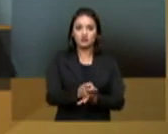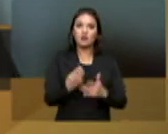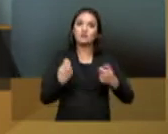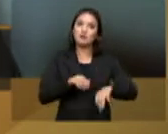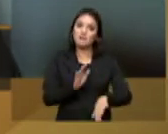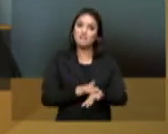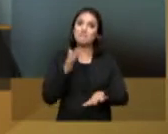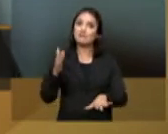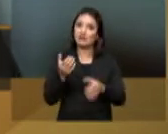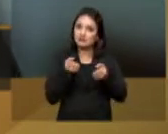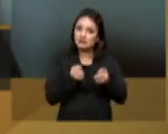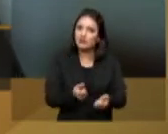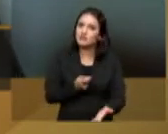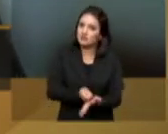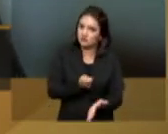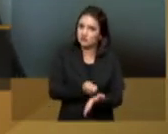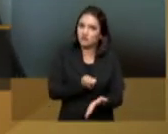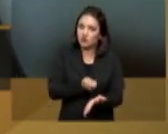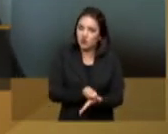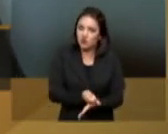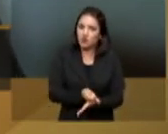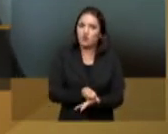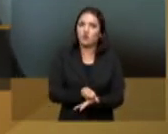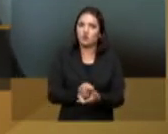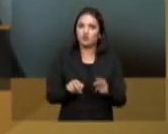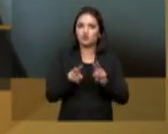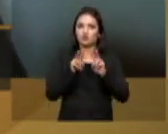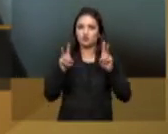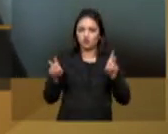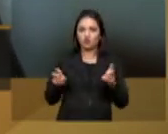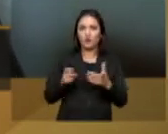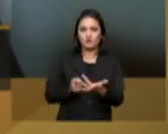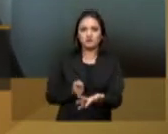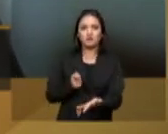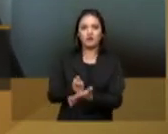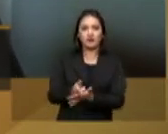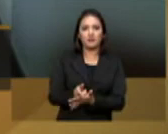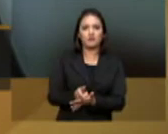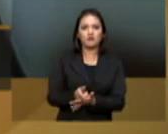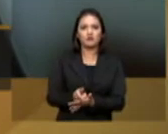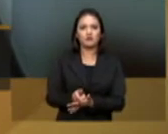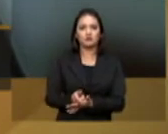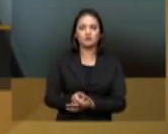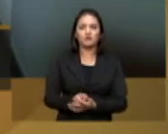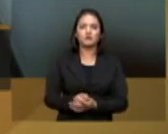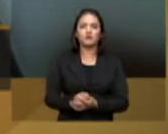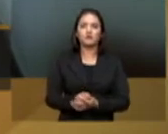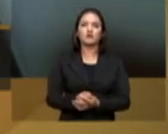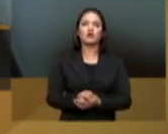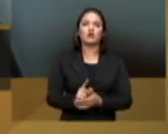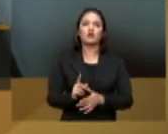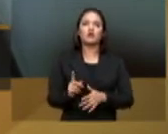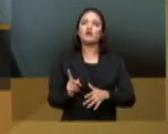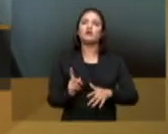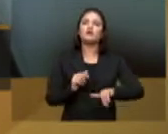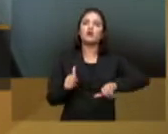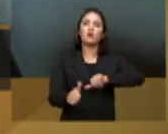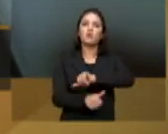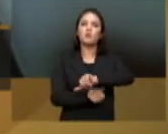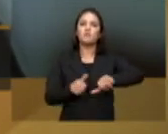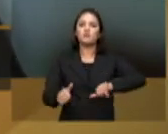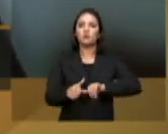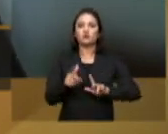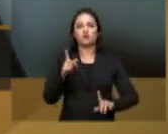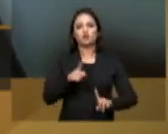rigoroso quanto a essa contribuição, que não chega a mudar de natureza